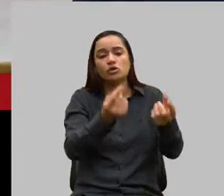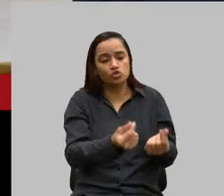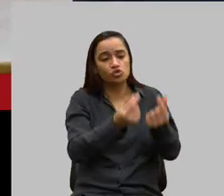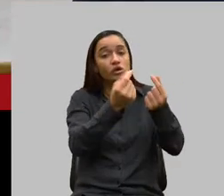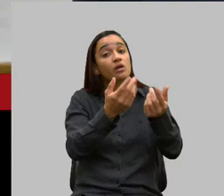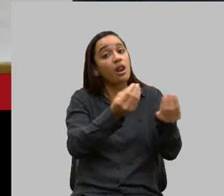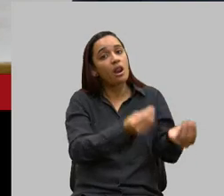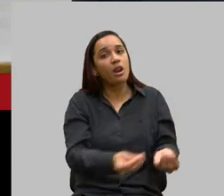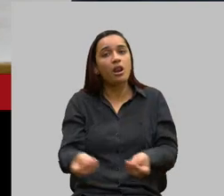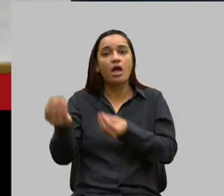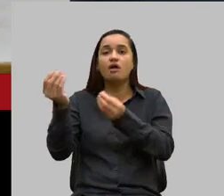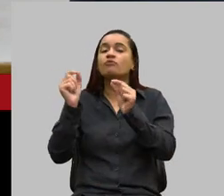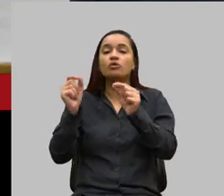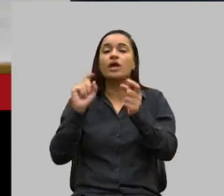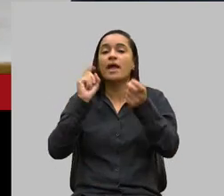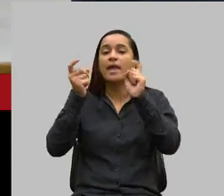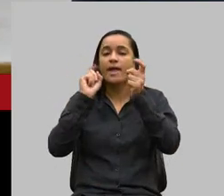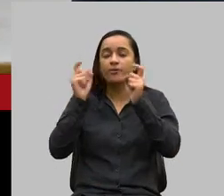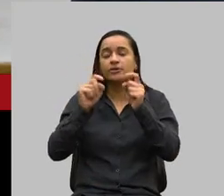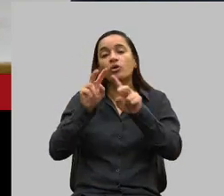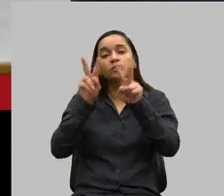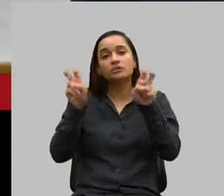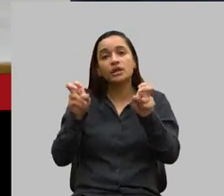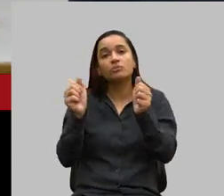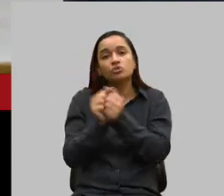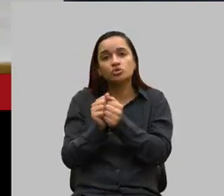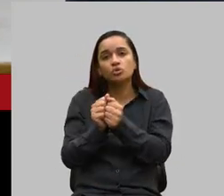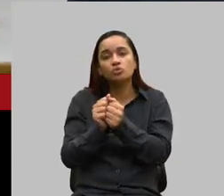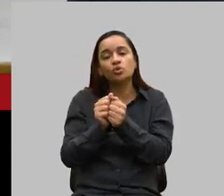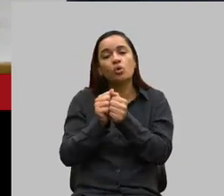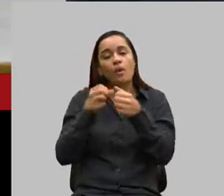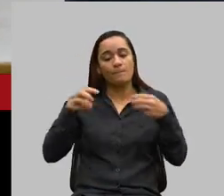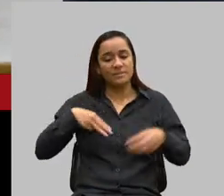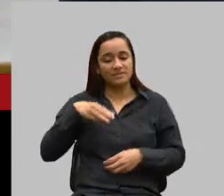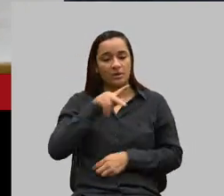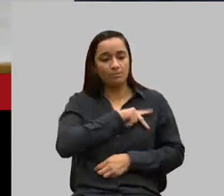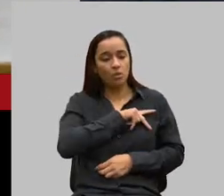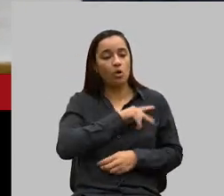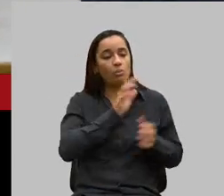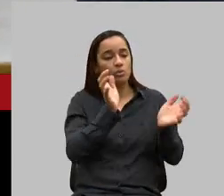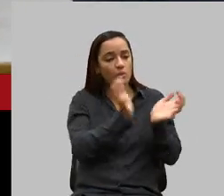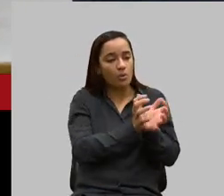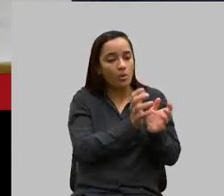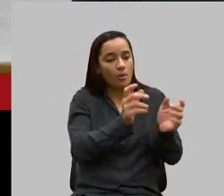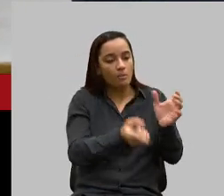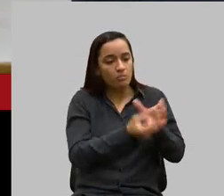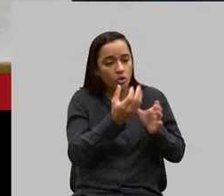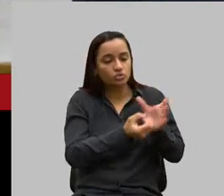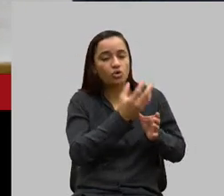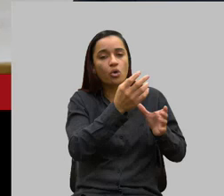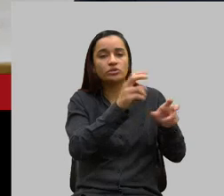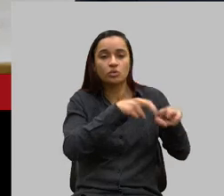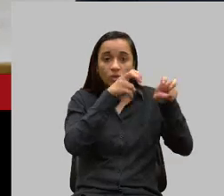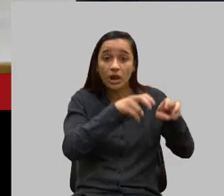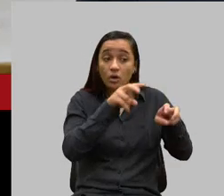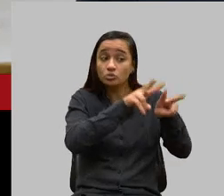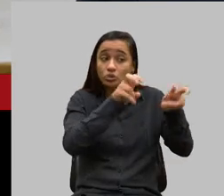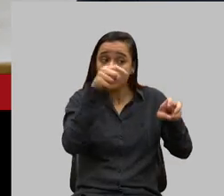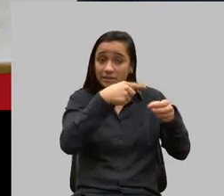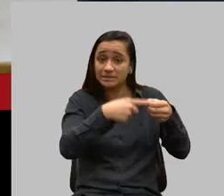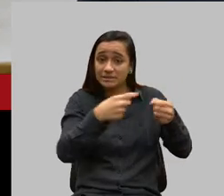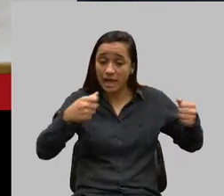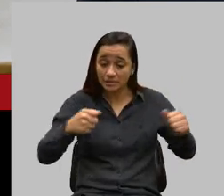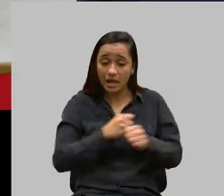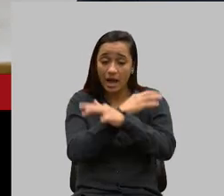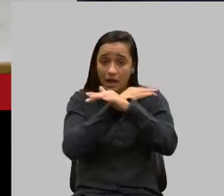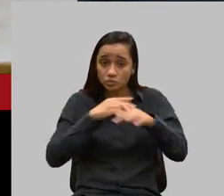ima Ministério Público os promotores Produtores Rurais amm com base nessa questão de Araçaí que está em todos os lugares agora